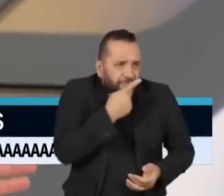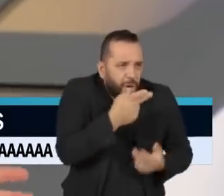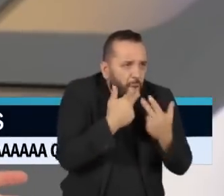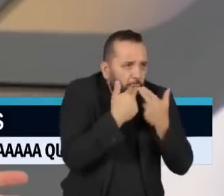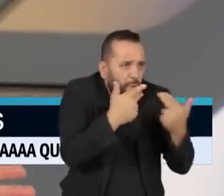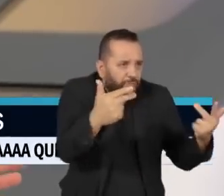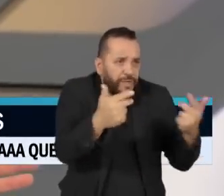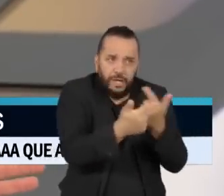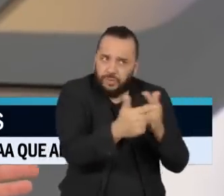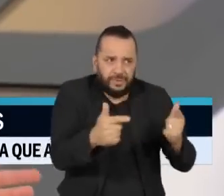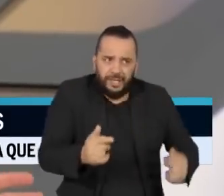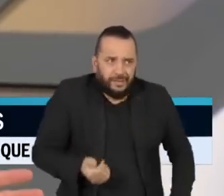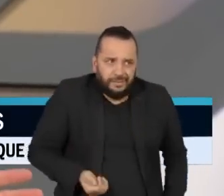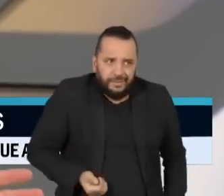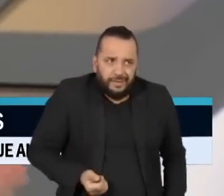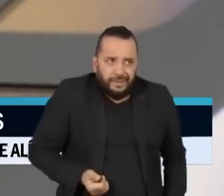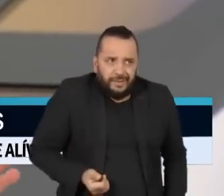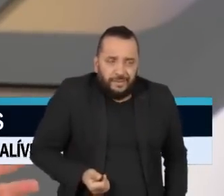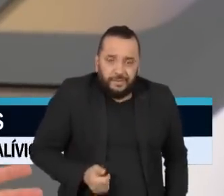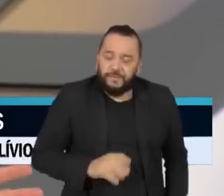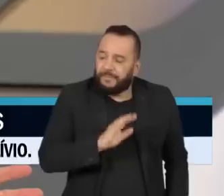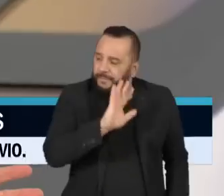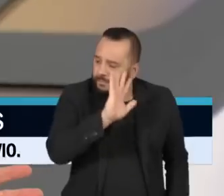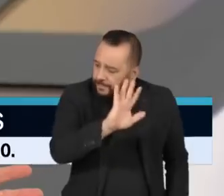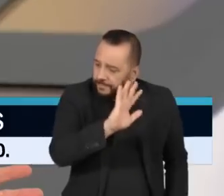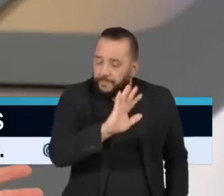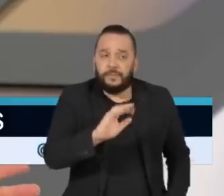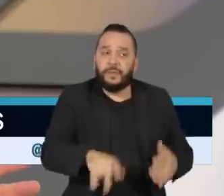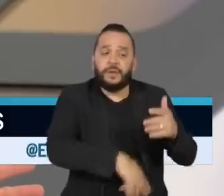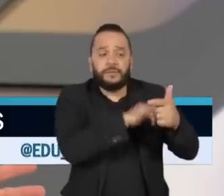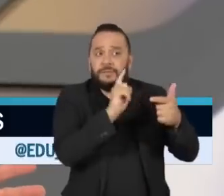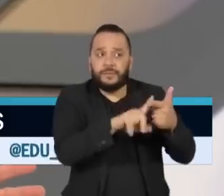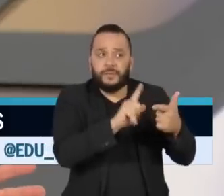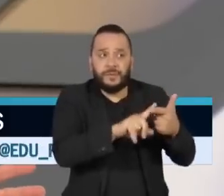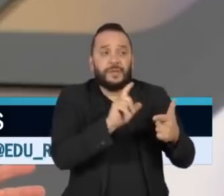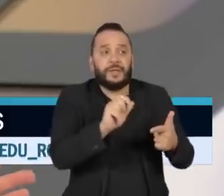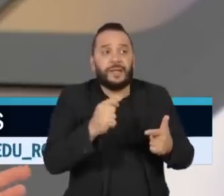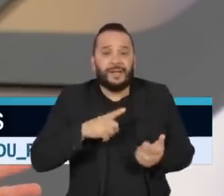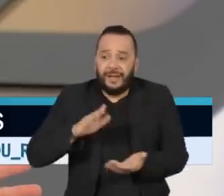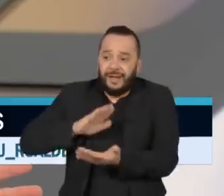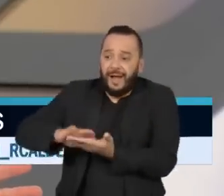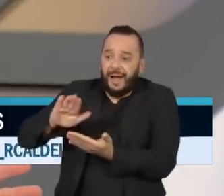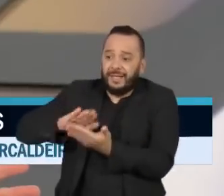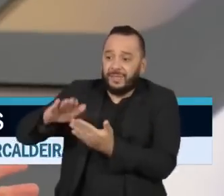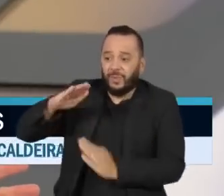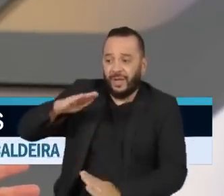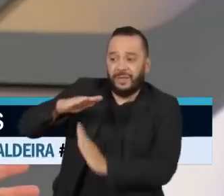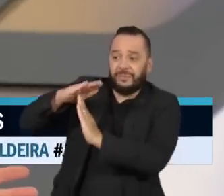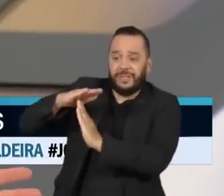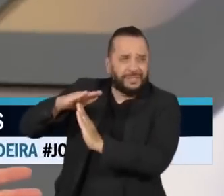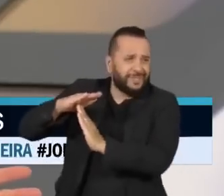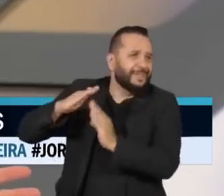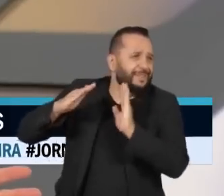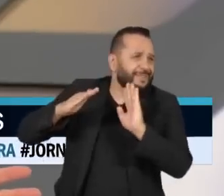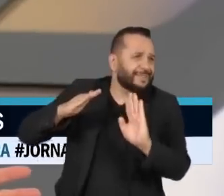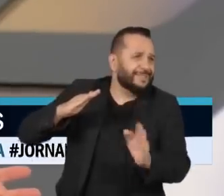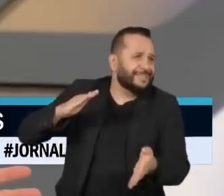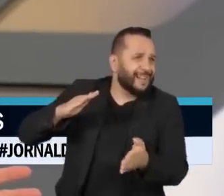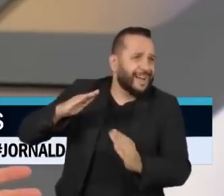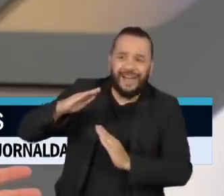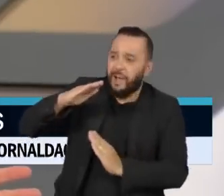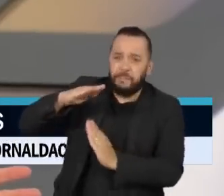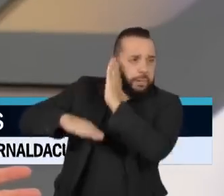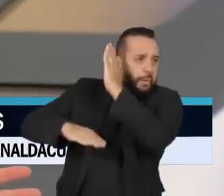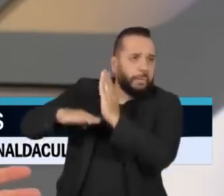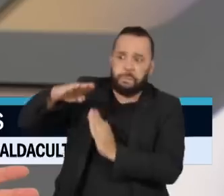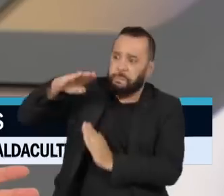isso número um e número 2 o teto de gastos é uma ficção ele foi furado três anos